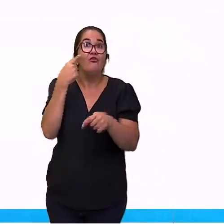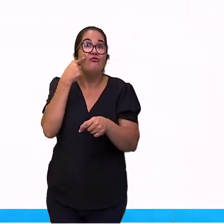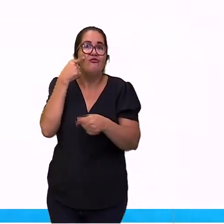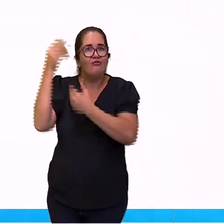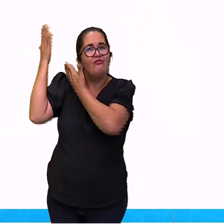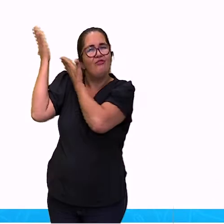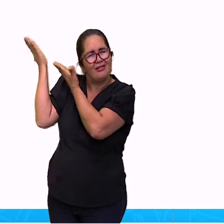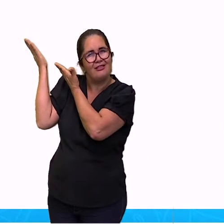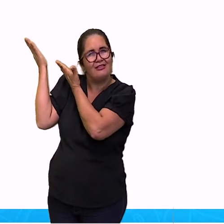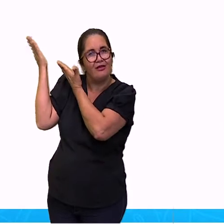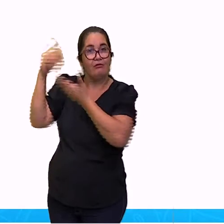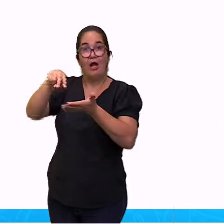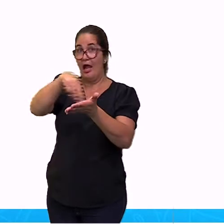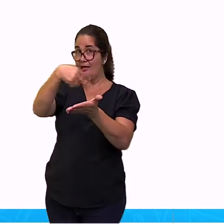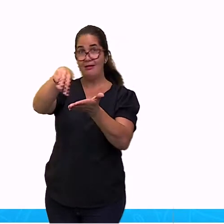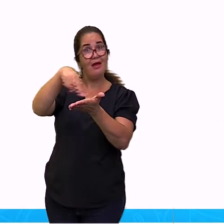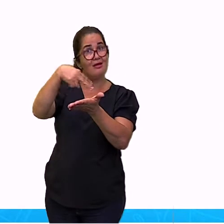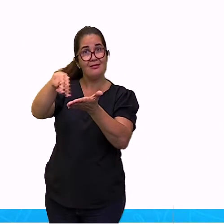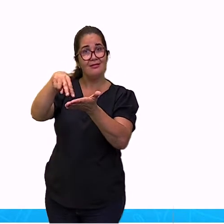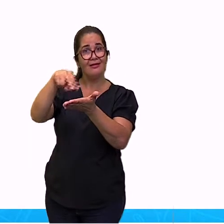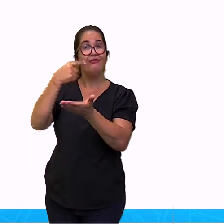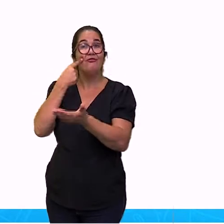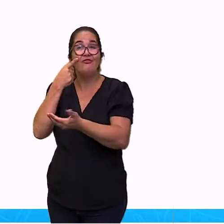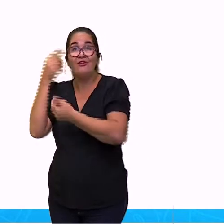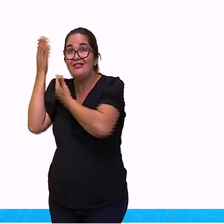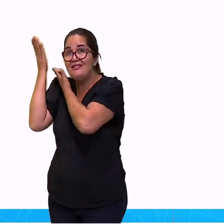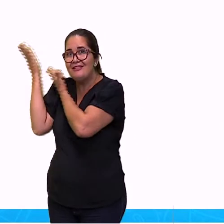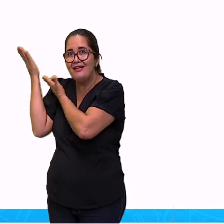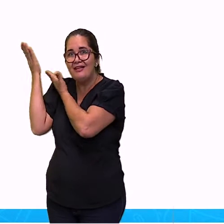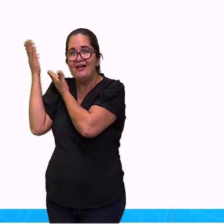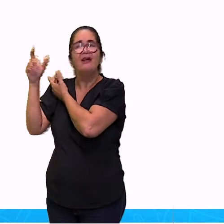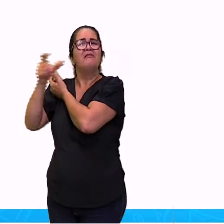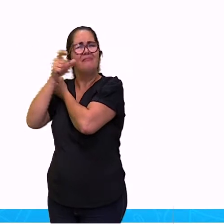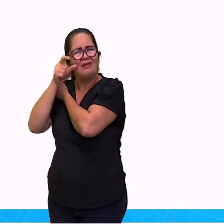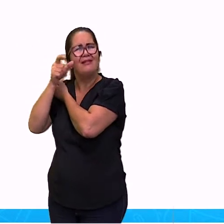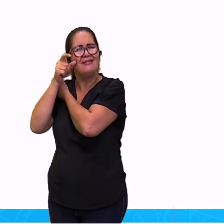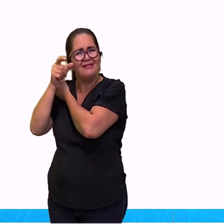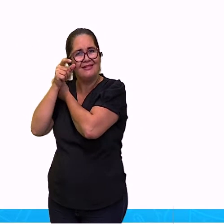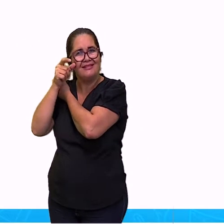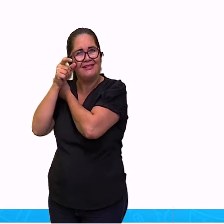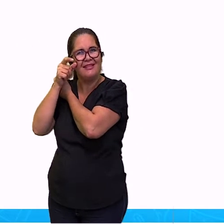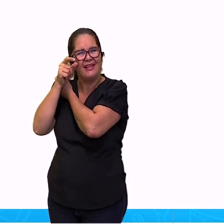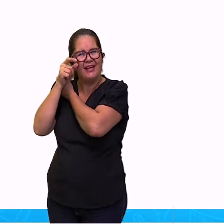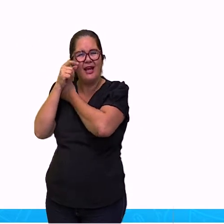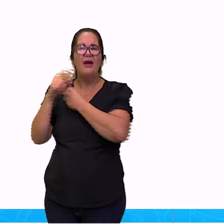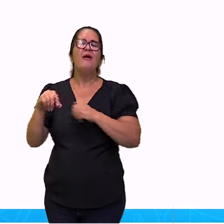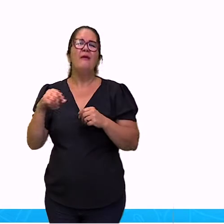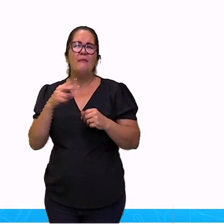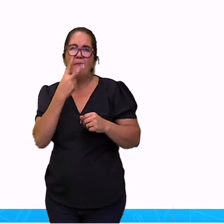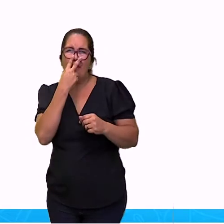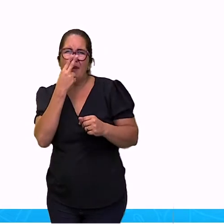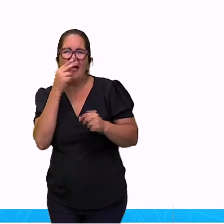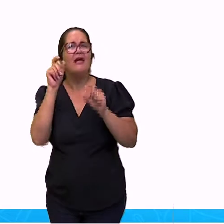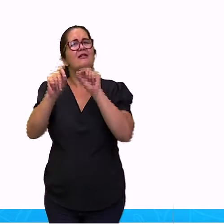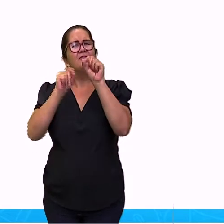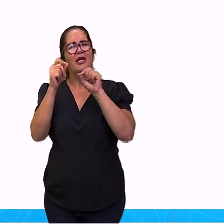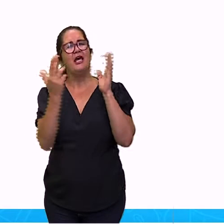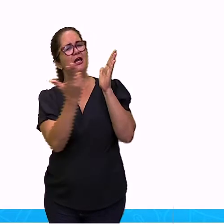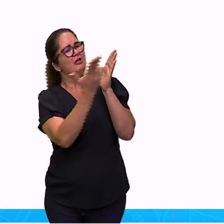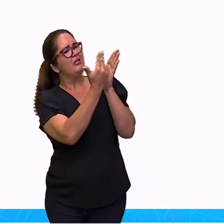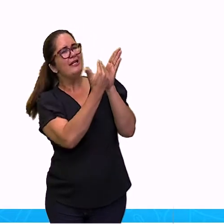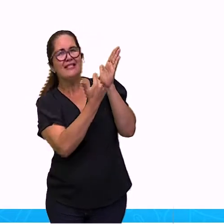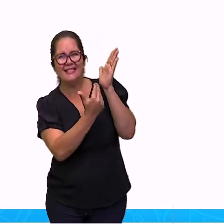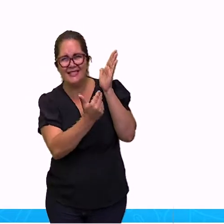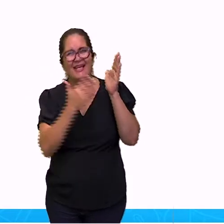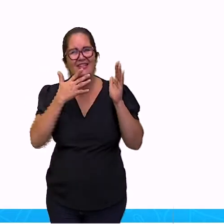dança primitiva aqui. Olha que interessante. Parece um desenho lá de uma criança, né? Fazendo os